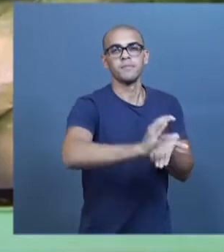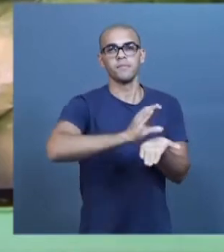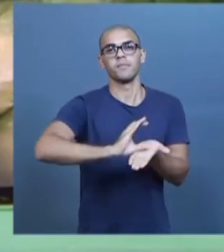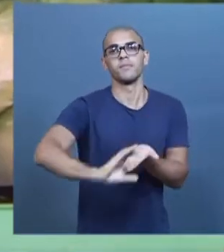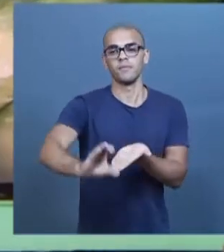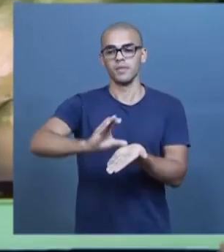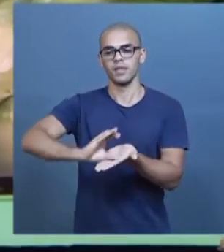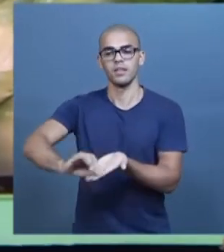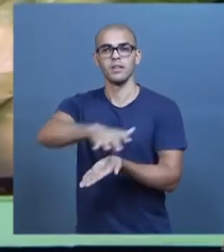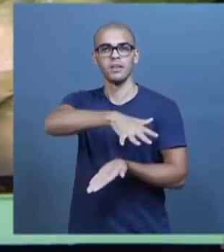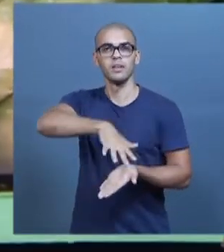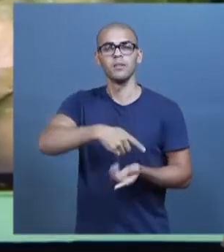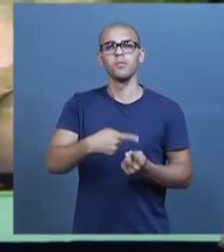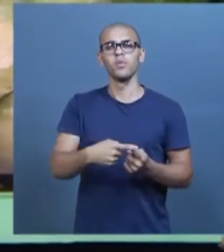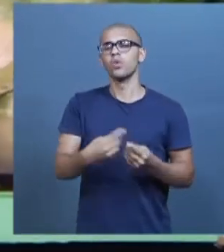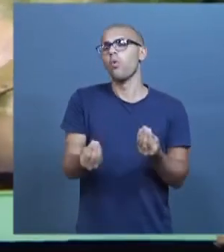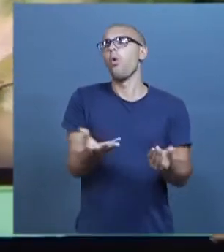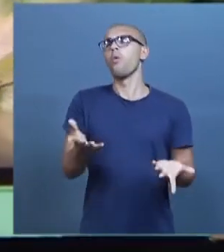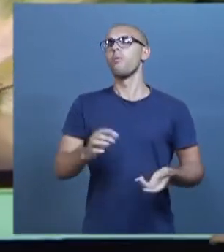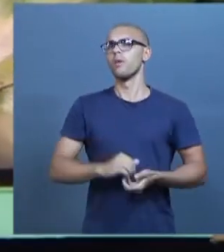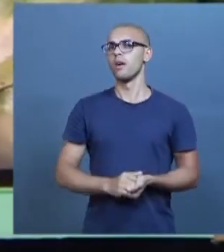gente olha, paga imposto,